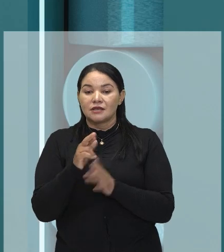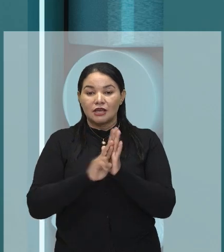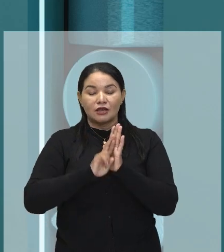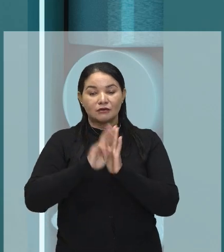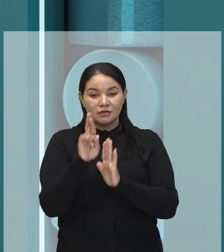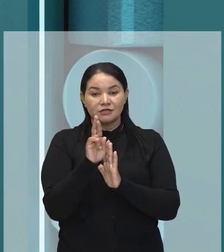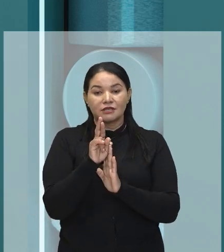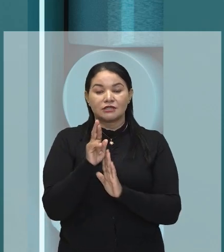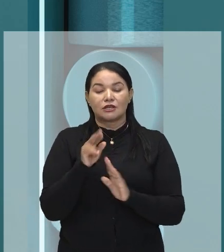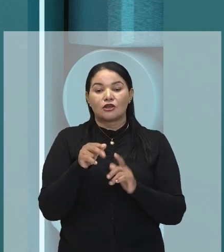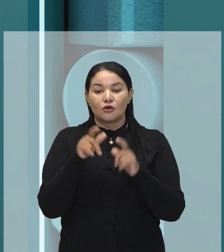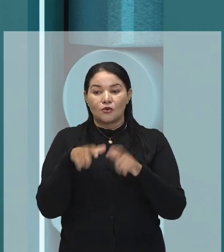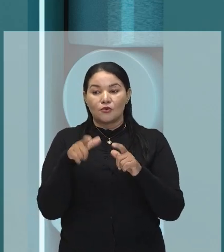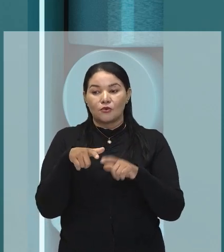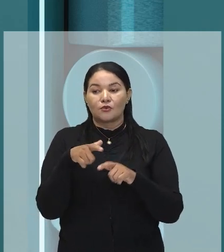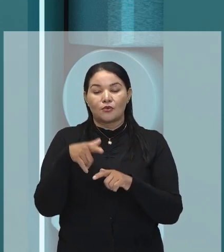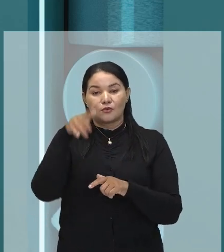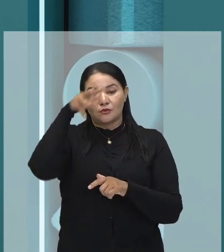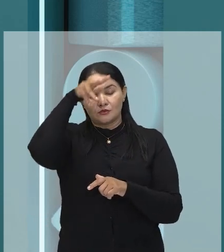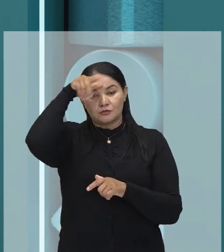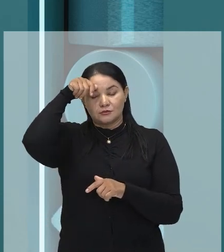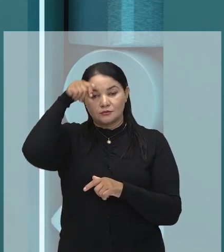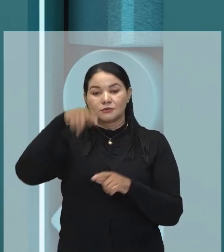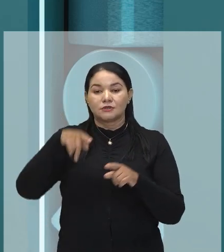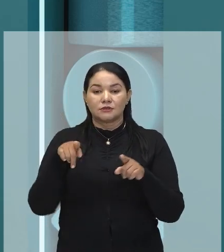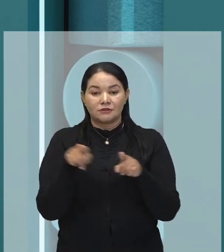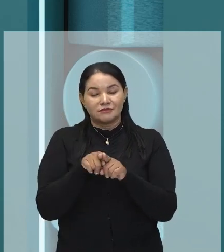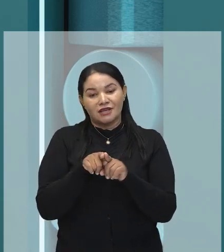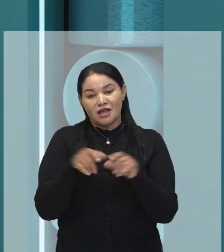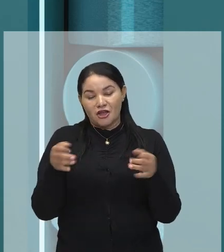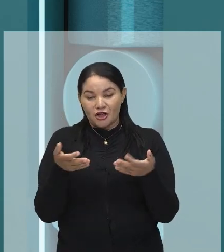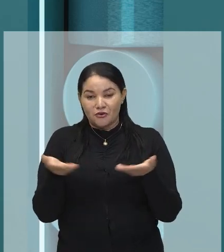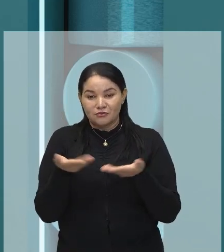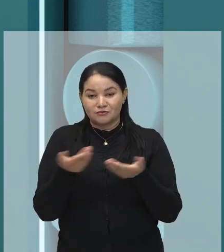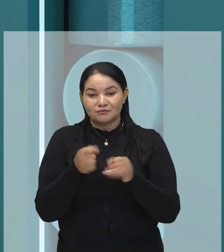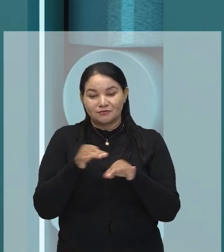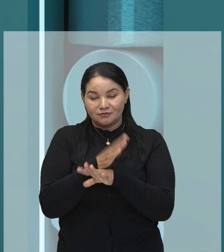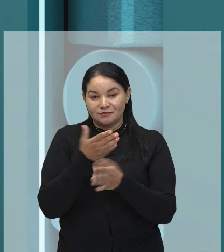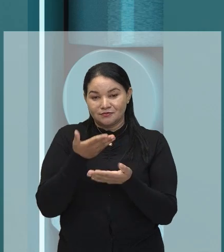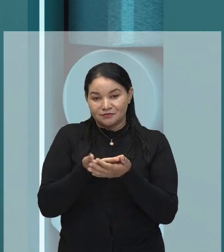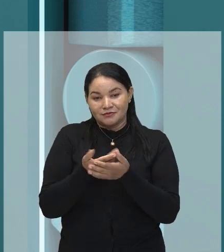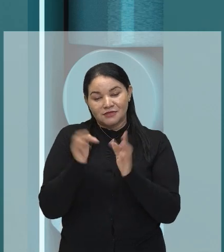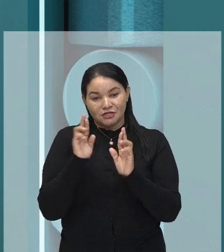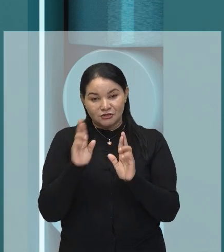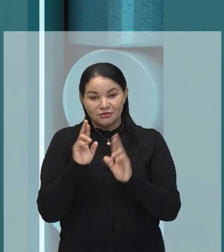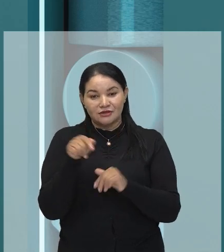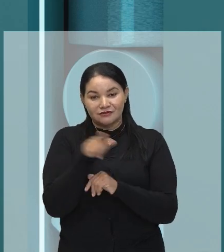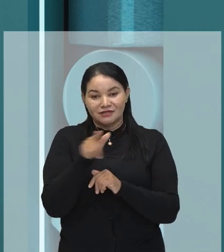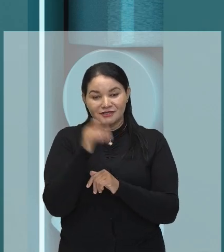Mato Grosso. Então, assim terminamos nossa aula de hoje. Espero que tenham